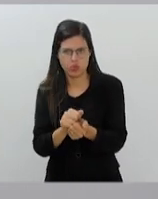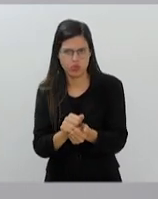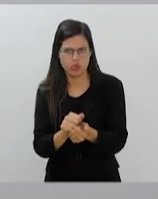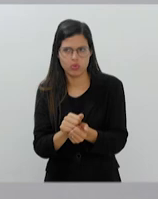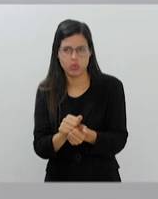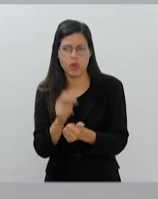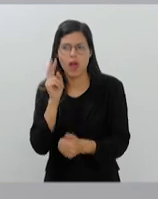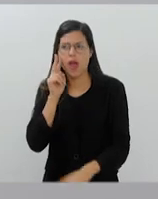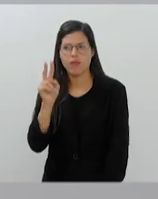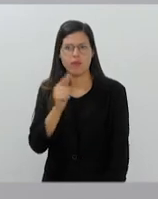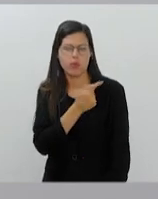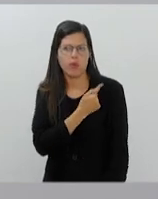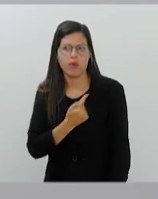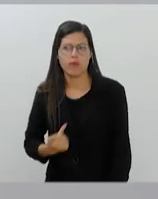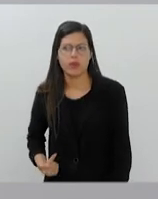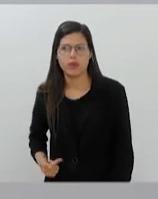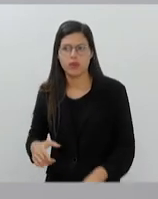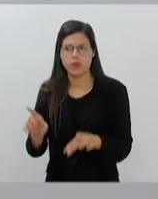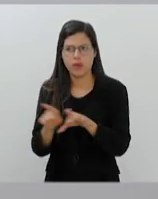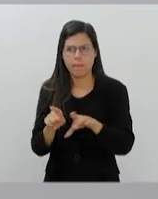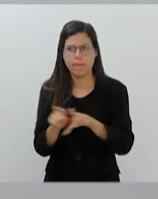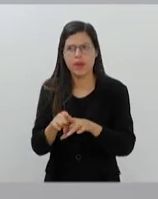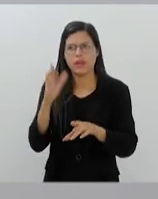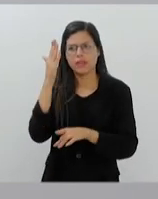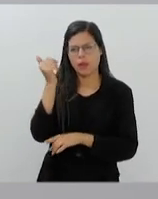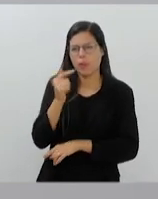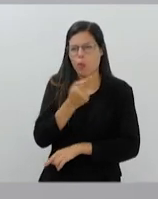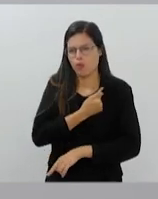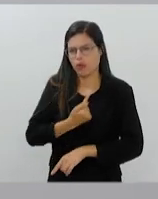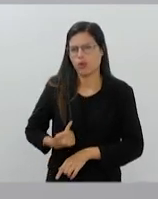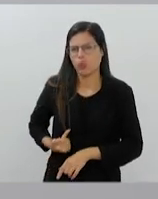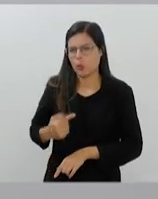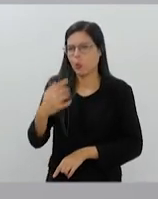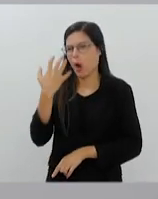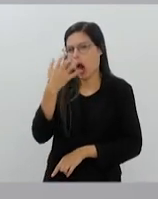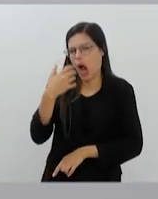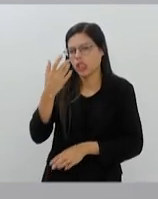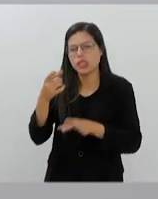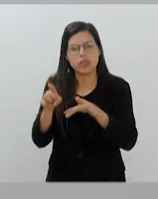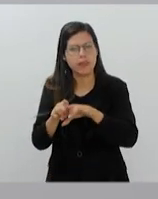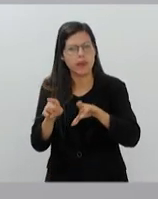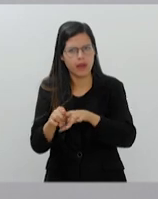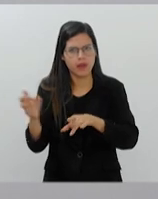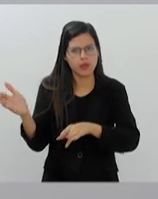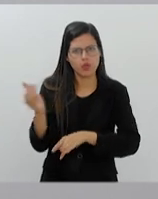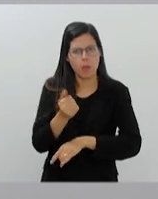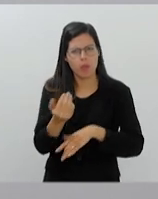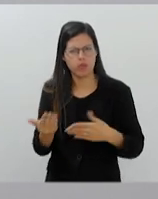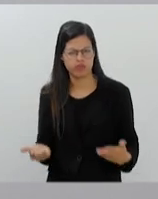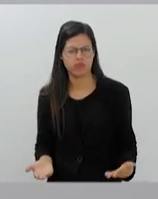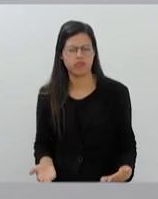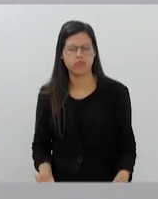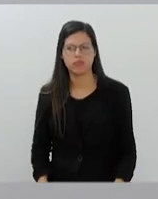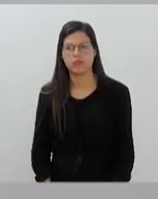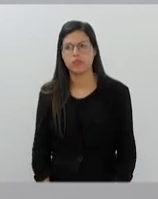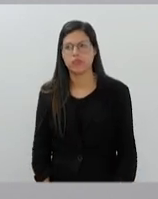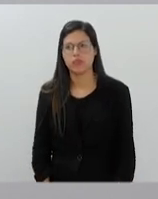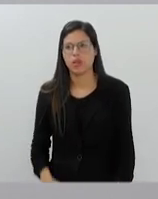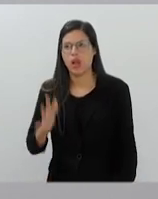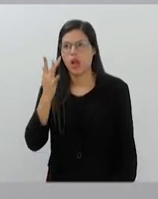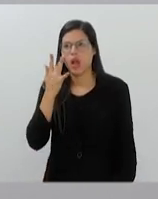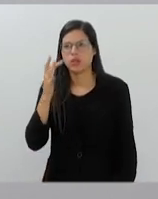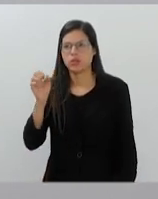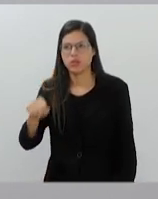viu o governador também sabe que o governador é um cantor muito talentoso D Caninha também junto Foi assim Acho que foi